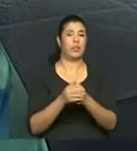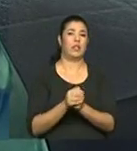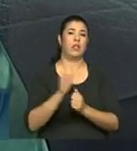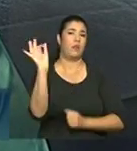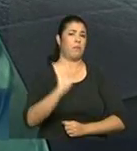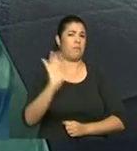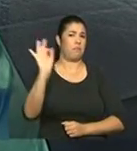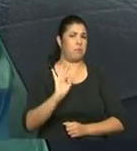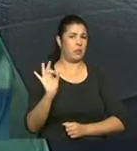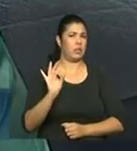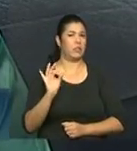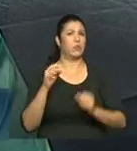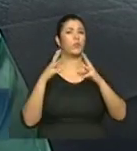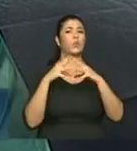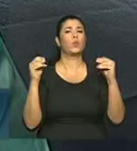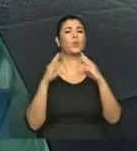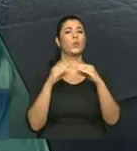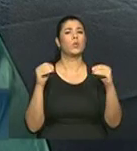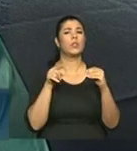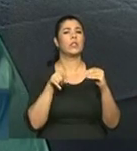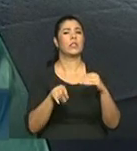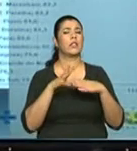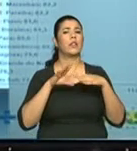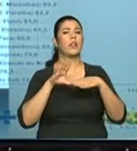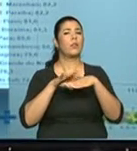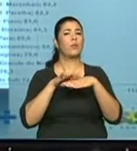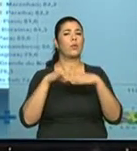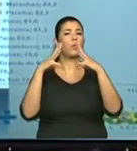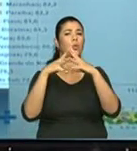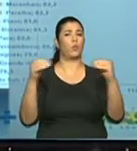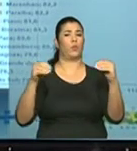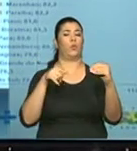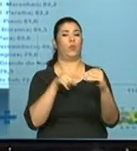Quanto ao percentual de cura, aquilo que eu mencionei, o Brasil cura